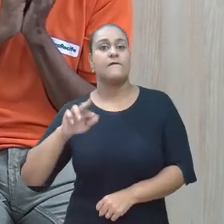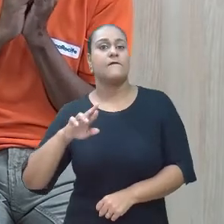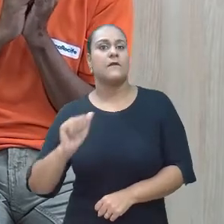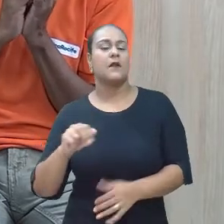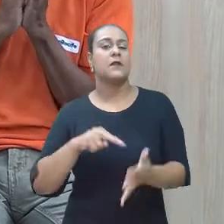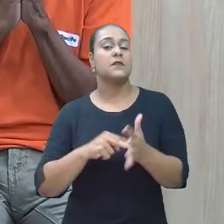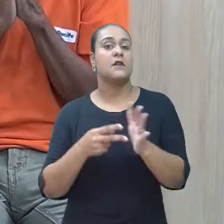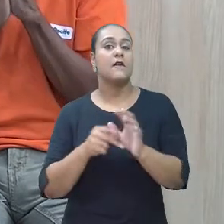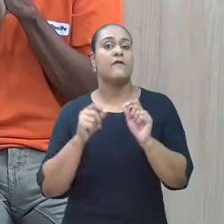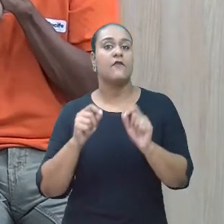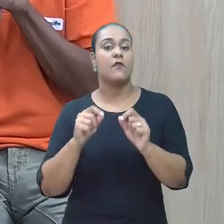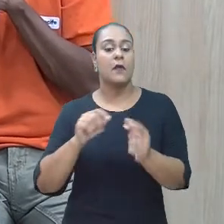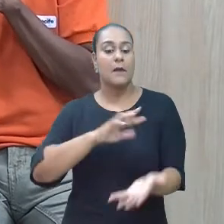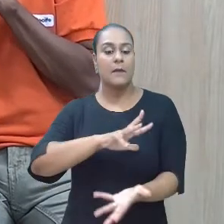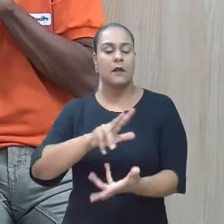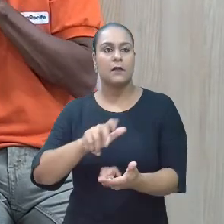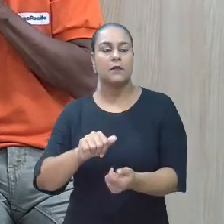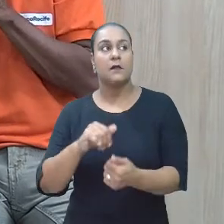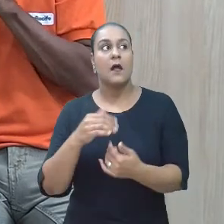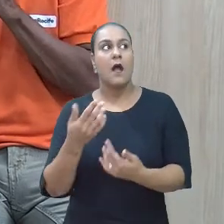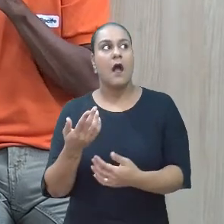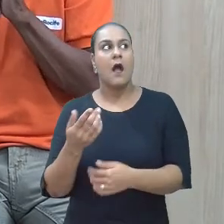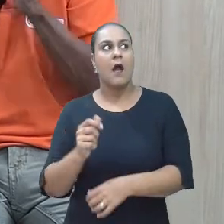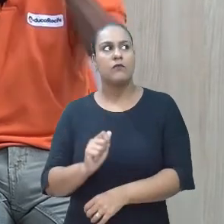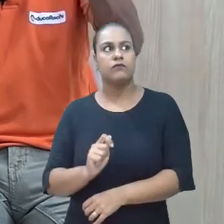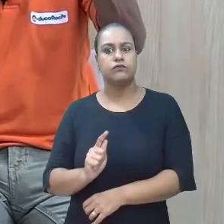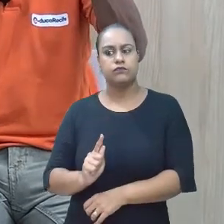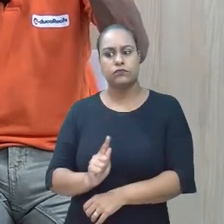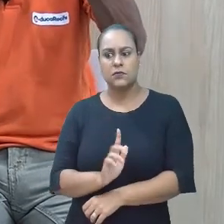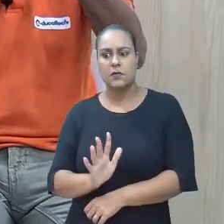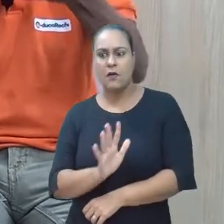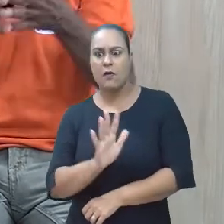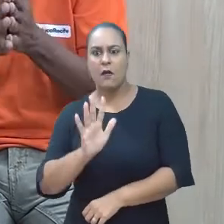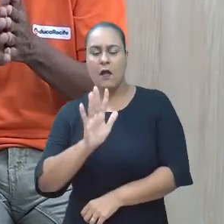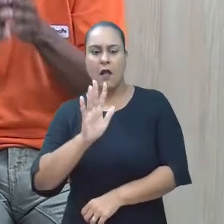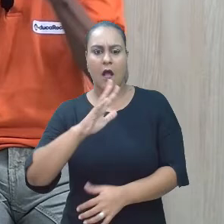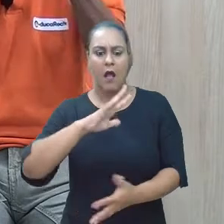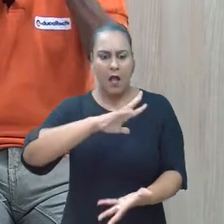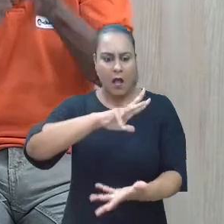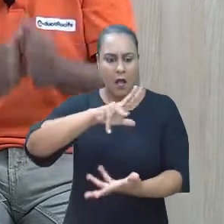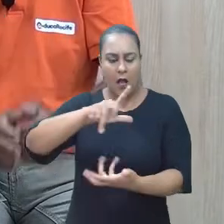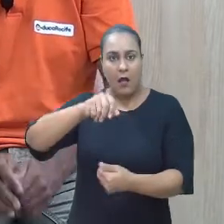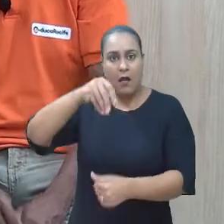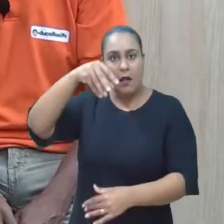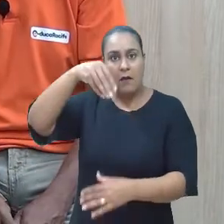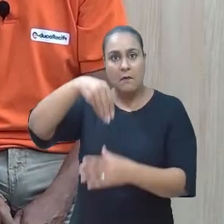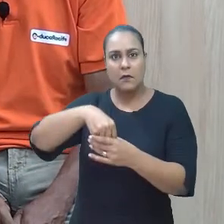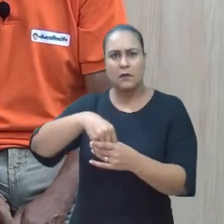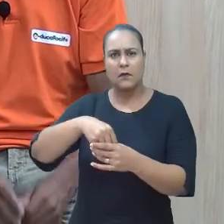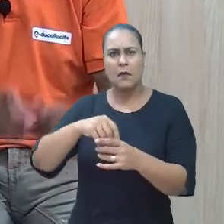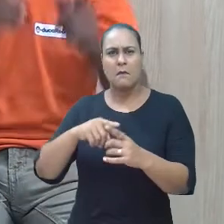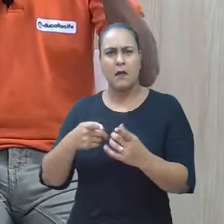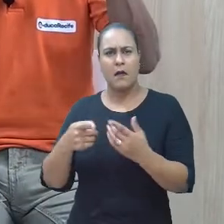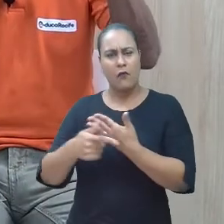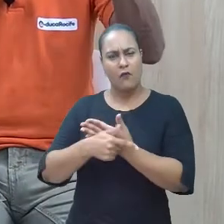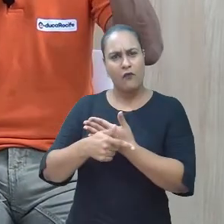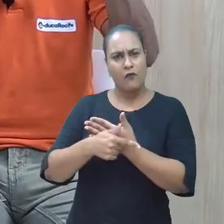começo a pensar, são gases que envolvem o planeta ou que estão no planeta. Mas esses gases têm uma